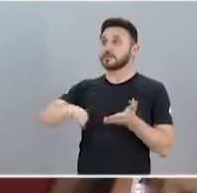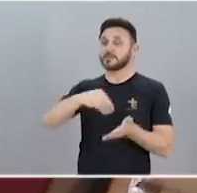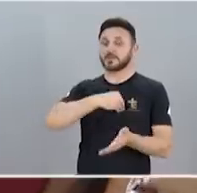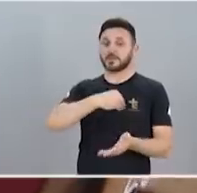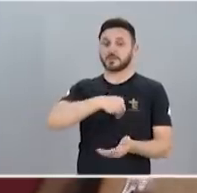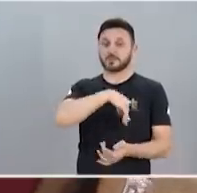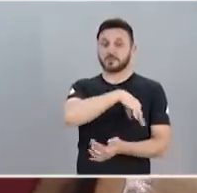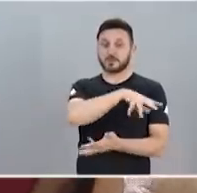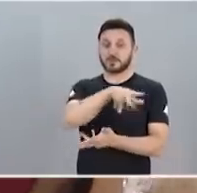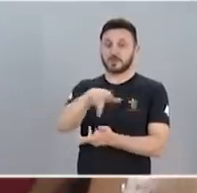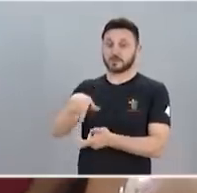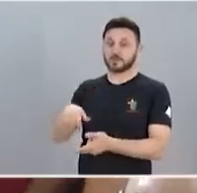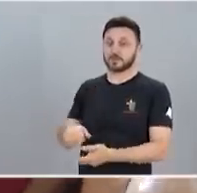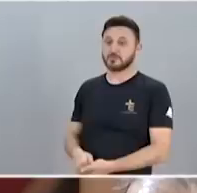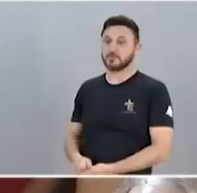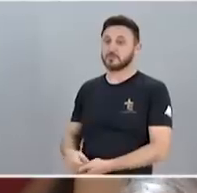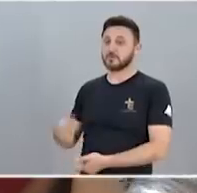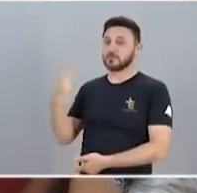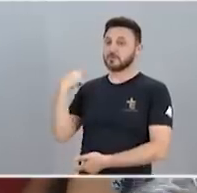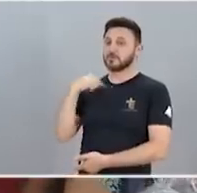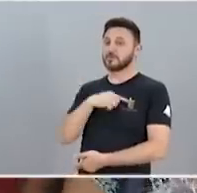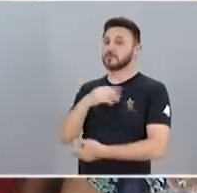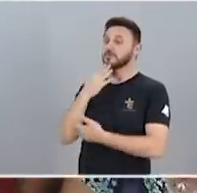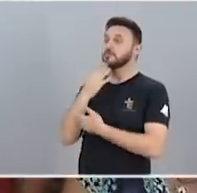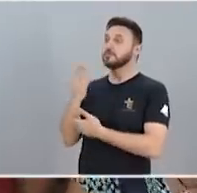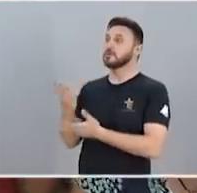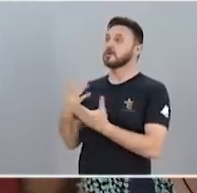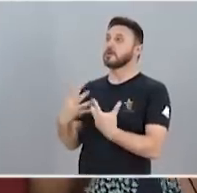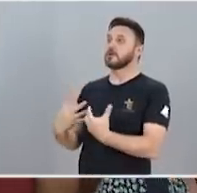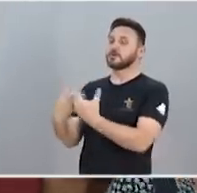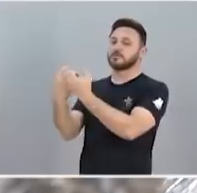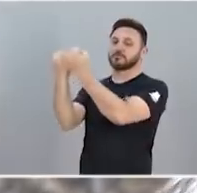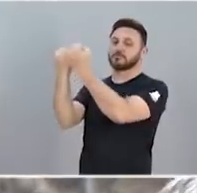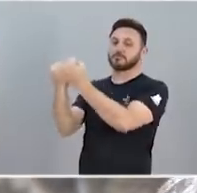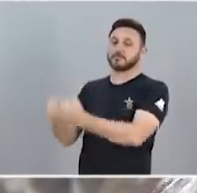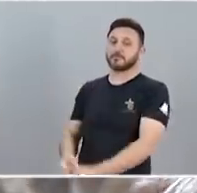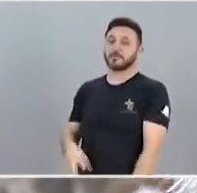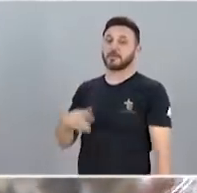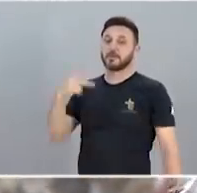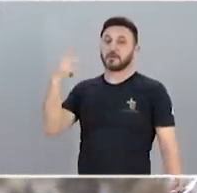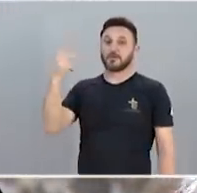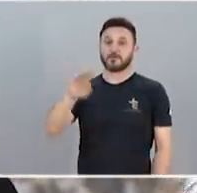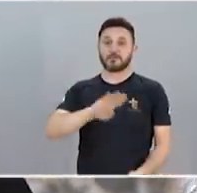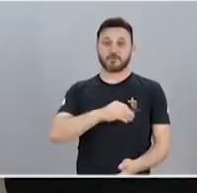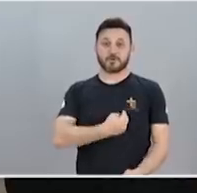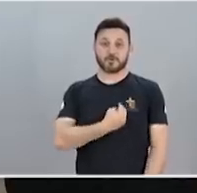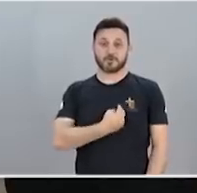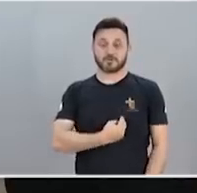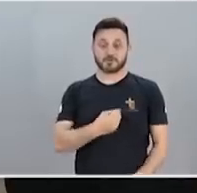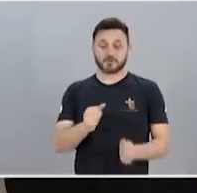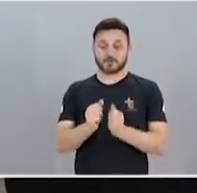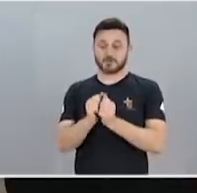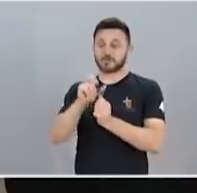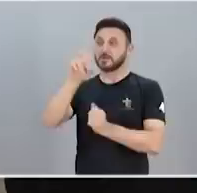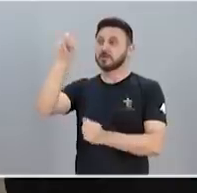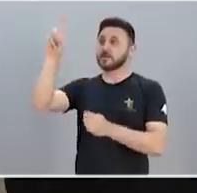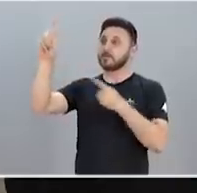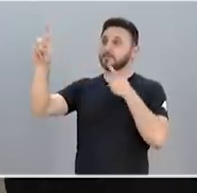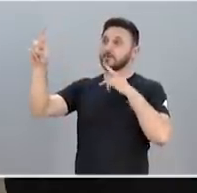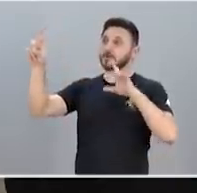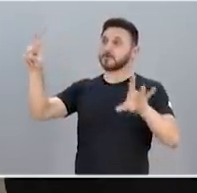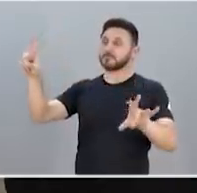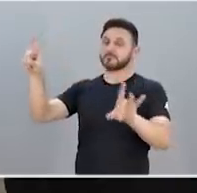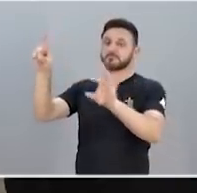Vós que tirais o pecado do mundo, acolhei a nossa súplica. Vós que estais